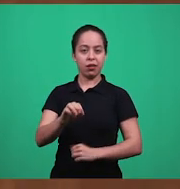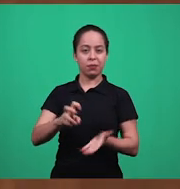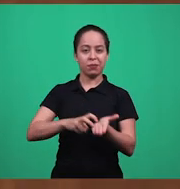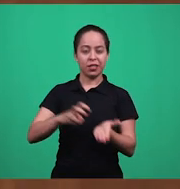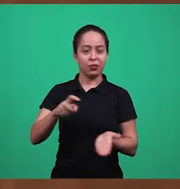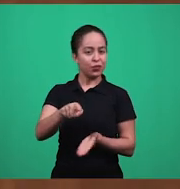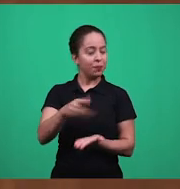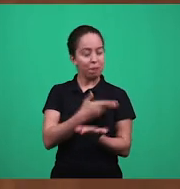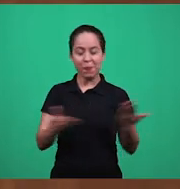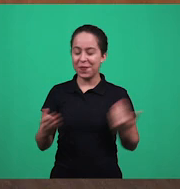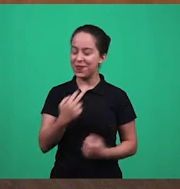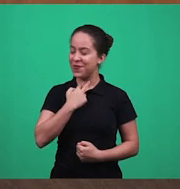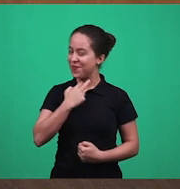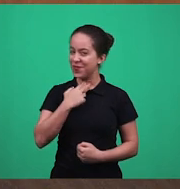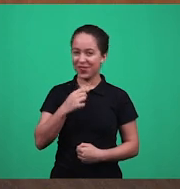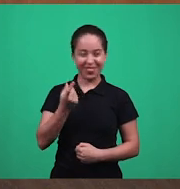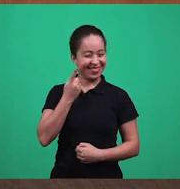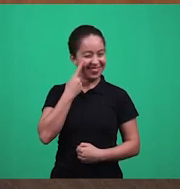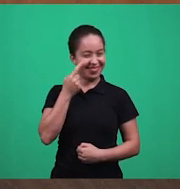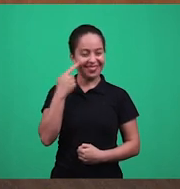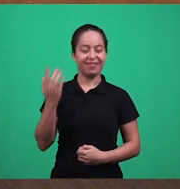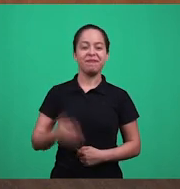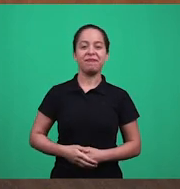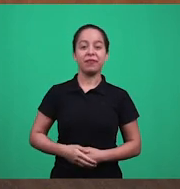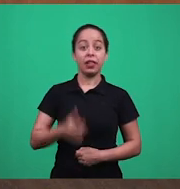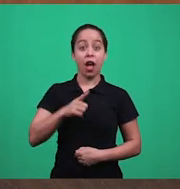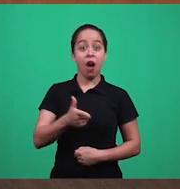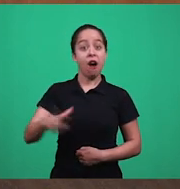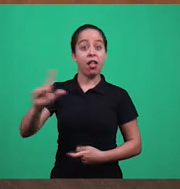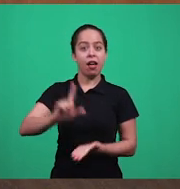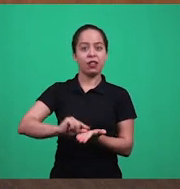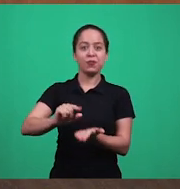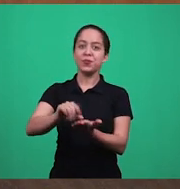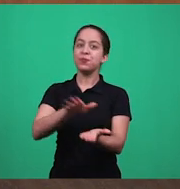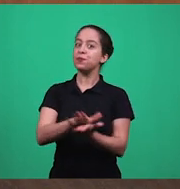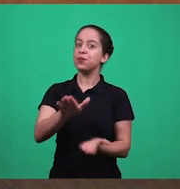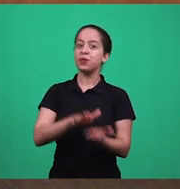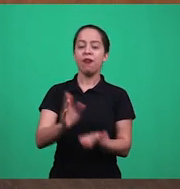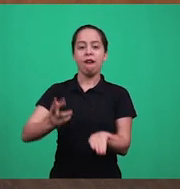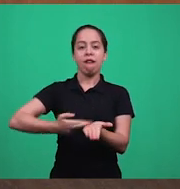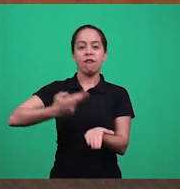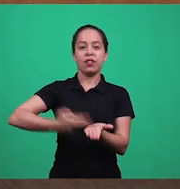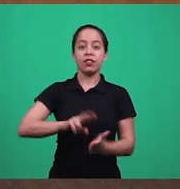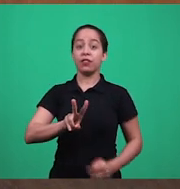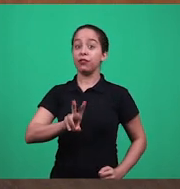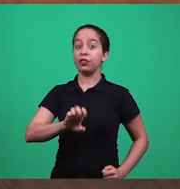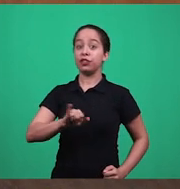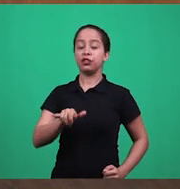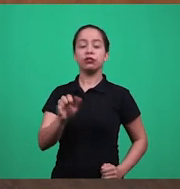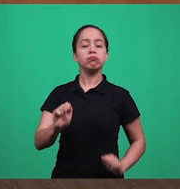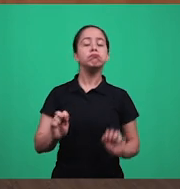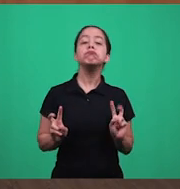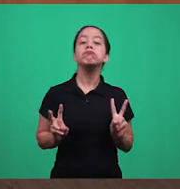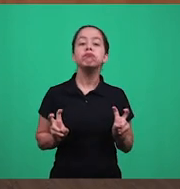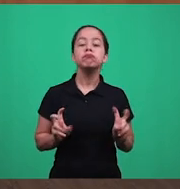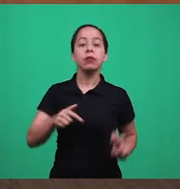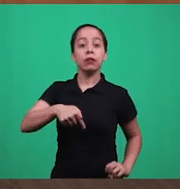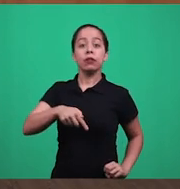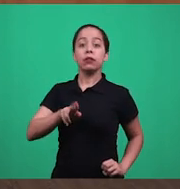você não pode perder. E mais um artigo foi publicado na revista Veja desta semana. Dessa vez, o tema